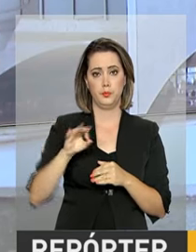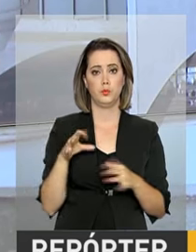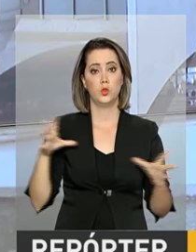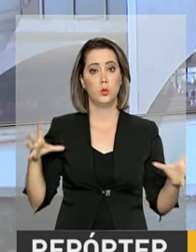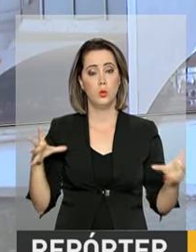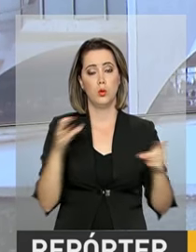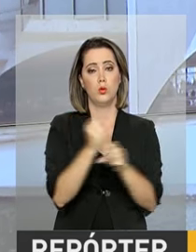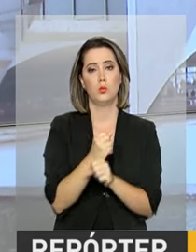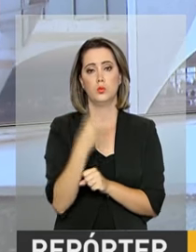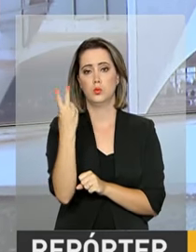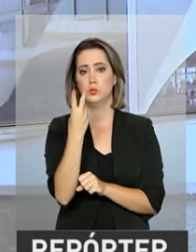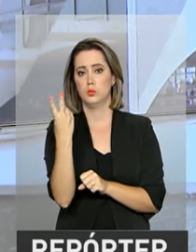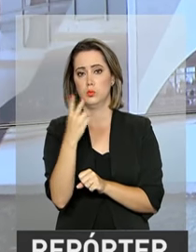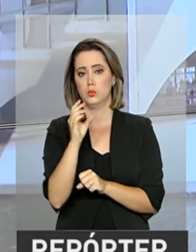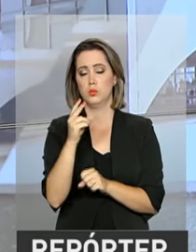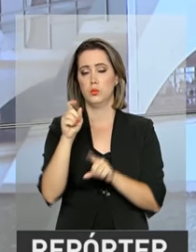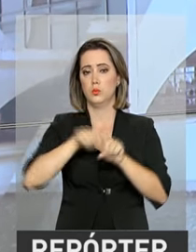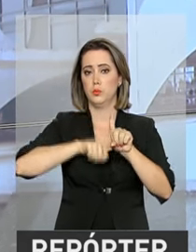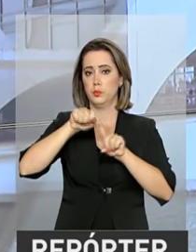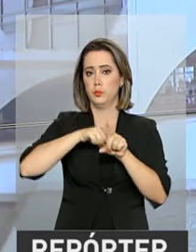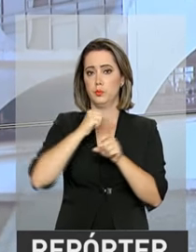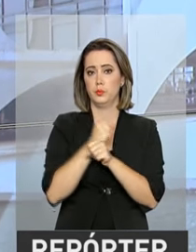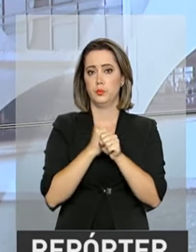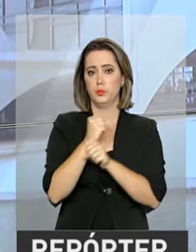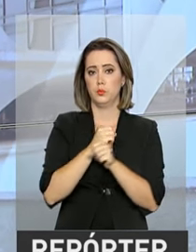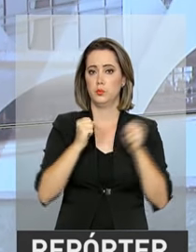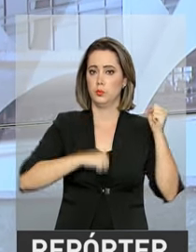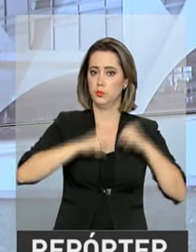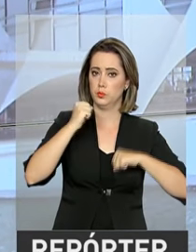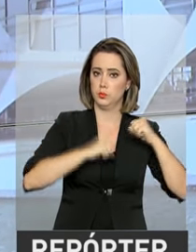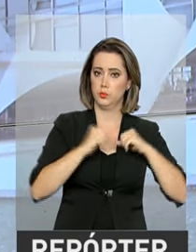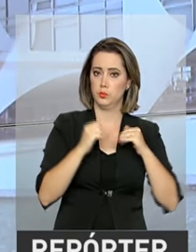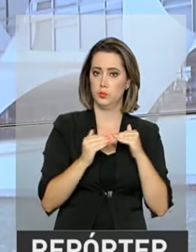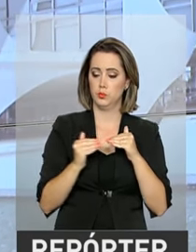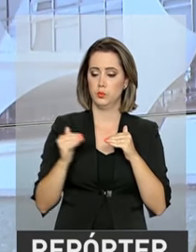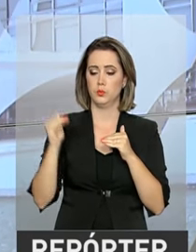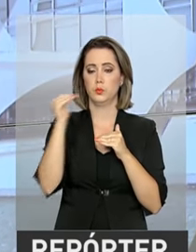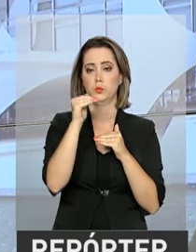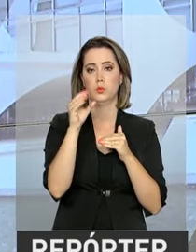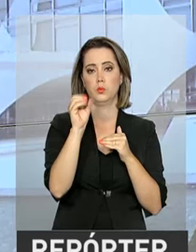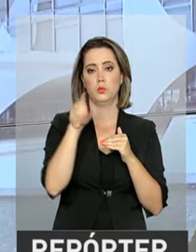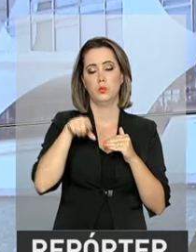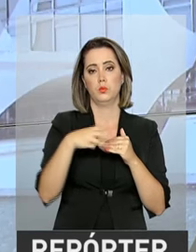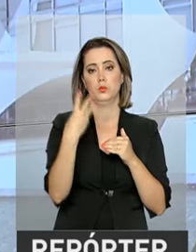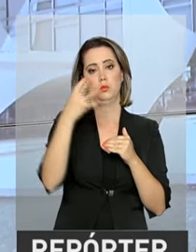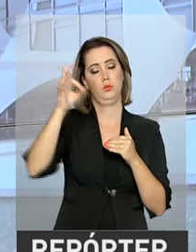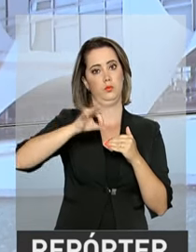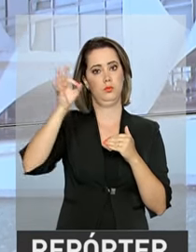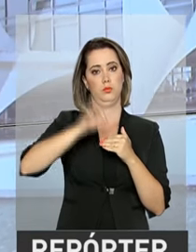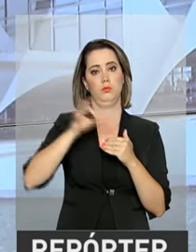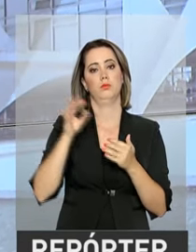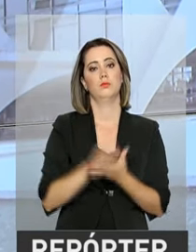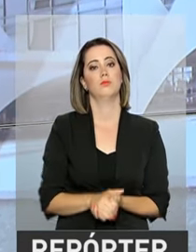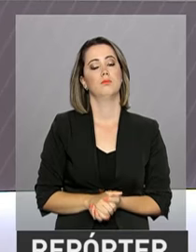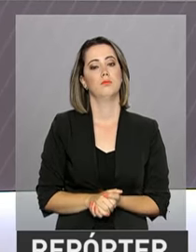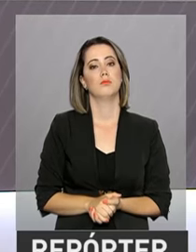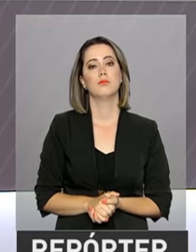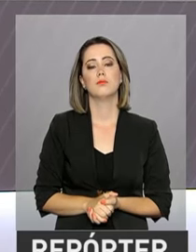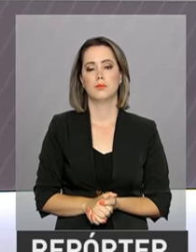No acumulado dos dois primeiros meses do ano, a indústria registra crescimento de